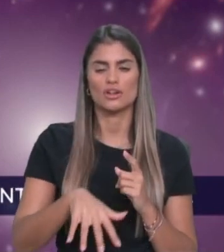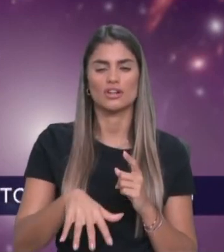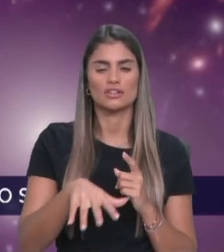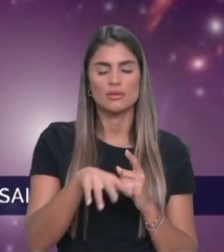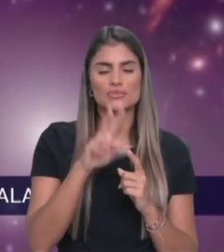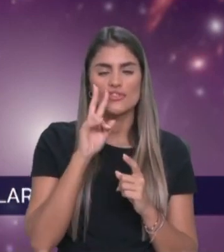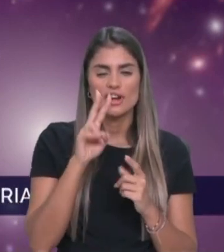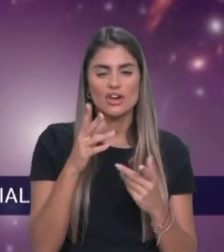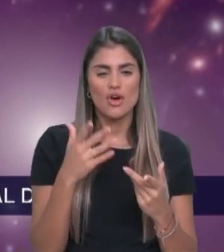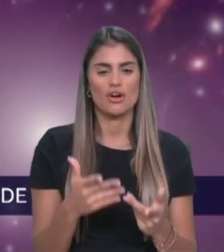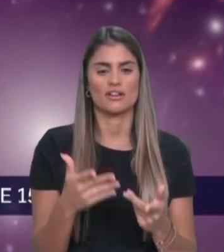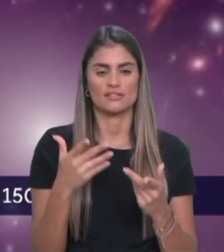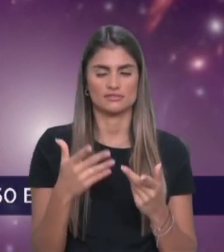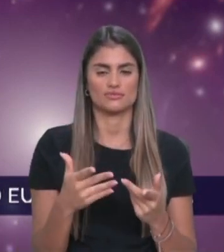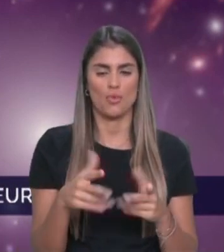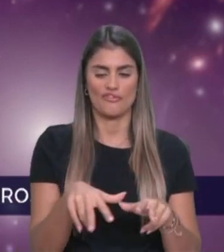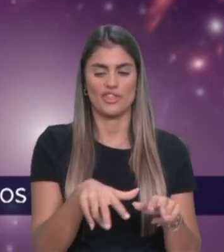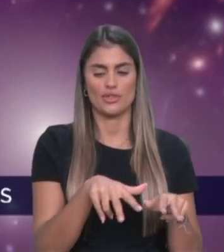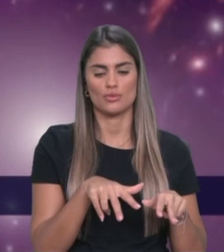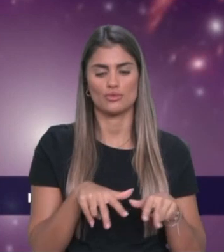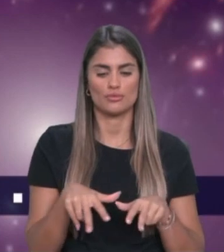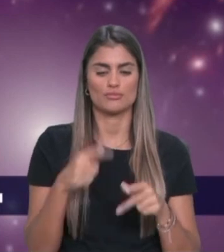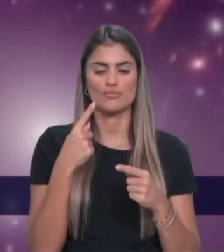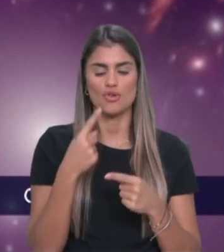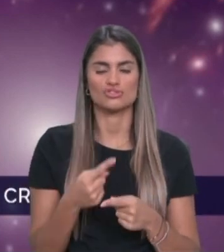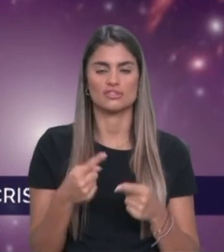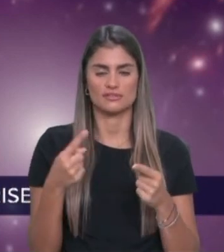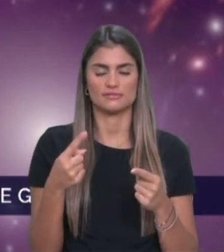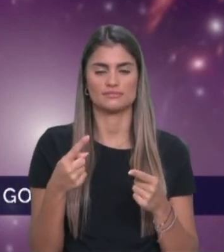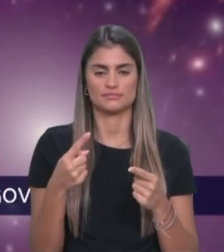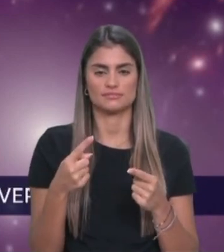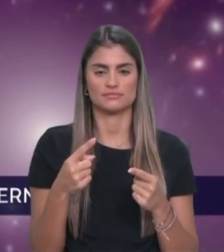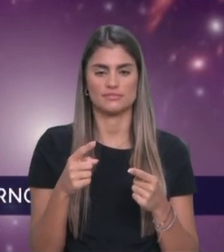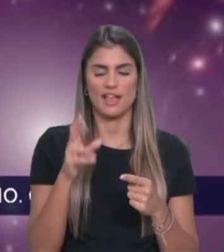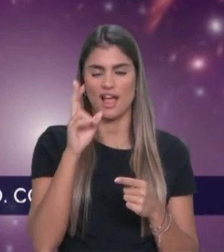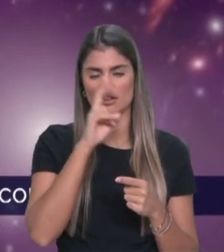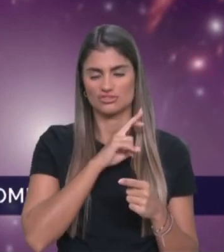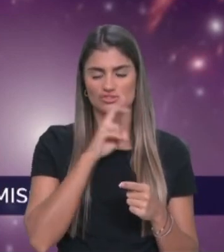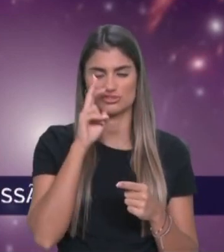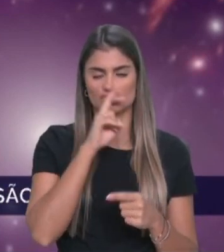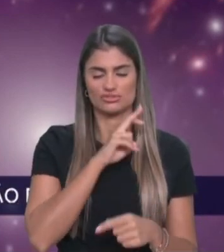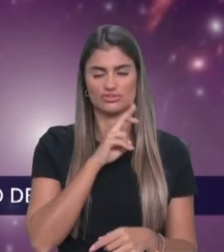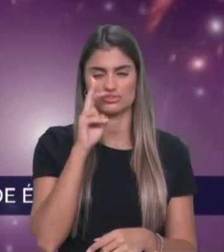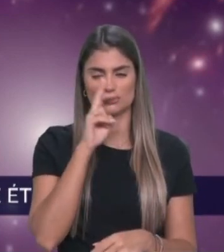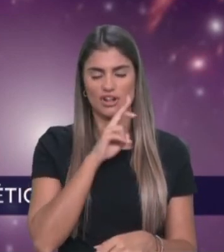focar neste vídeo e que mostra a presença de gás, muito